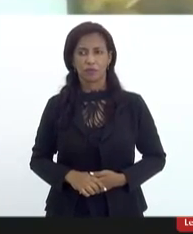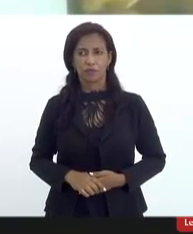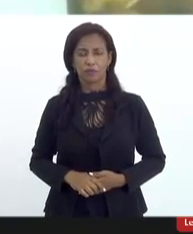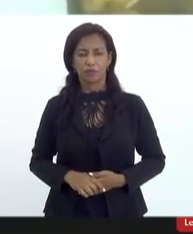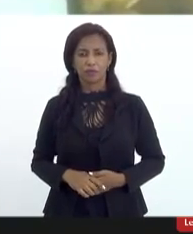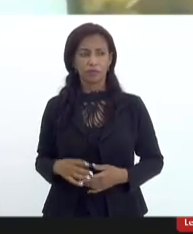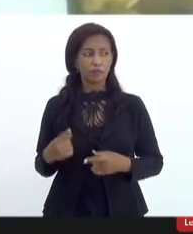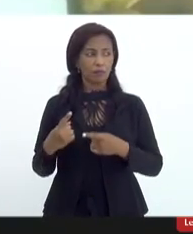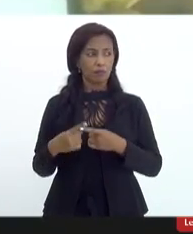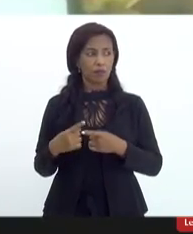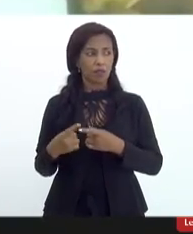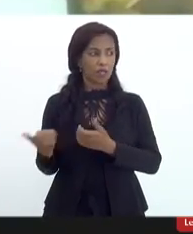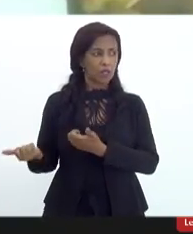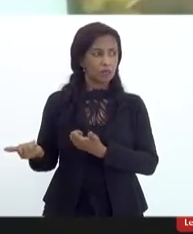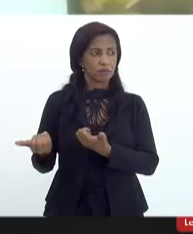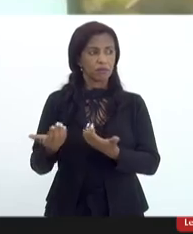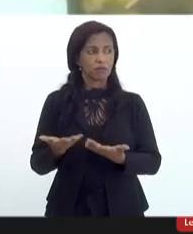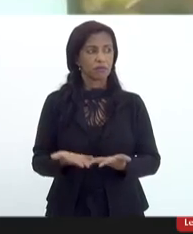Pois eles vêm